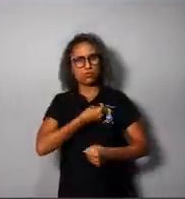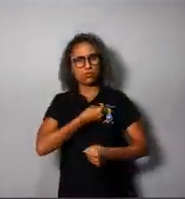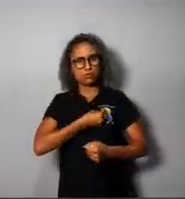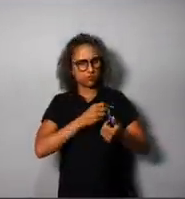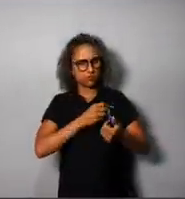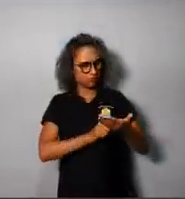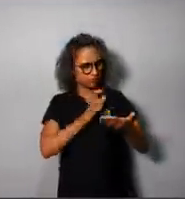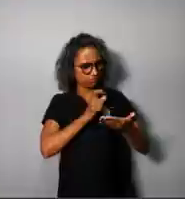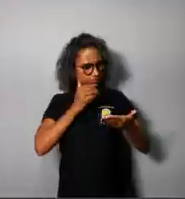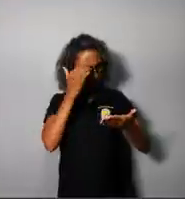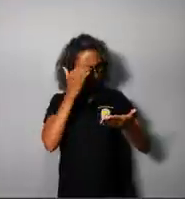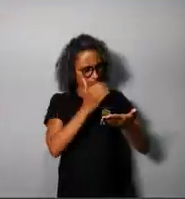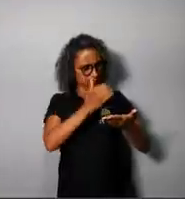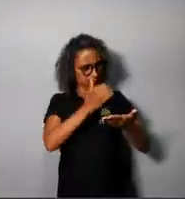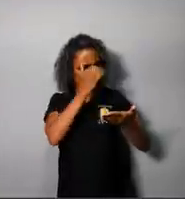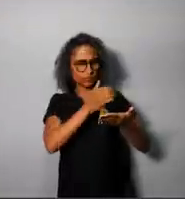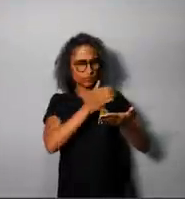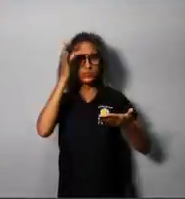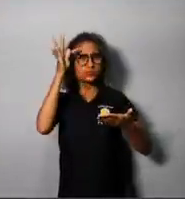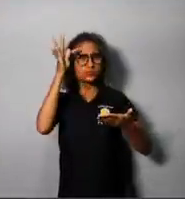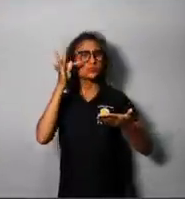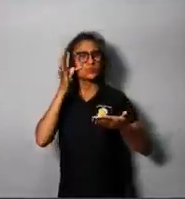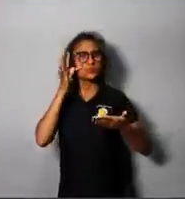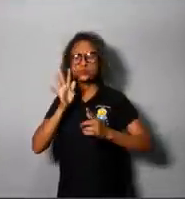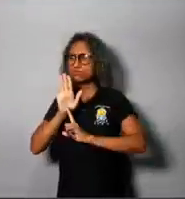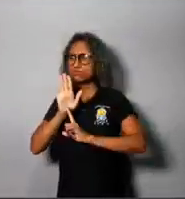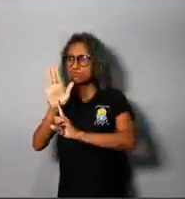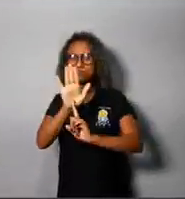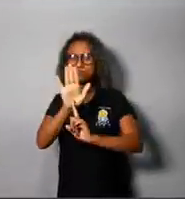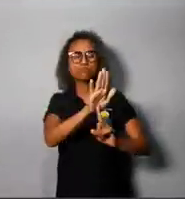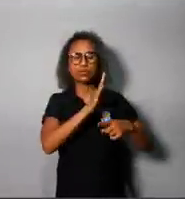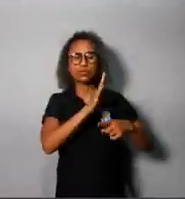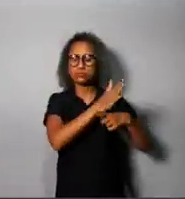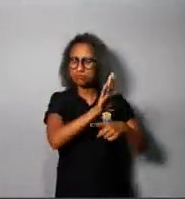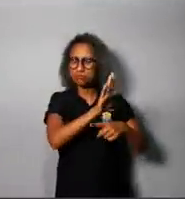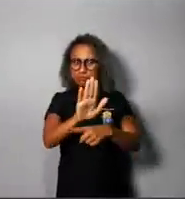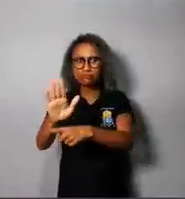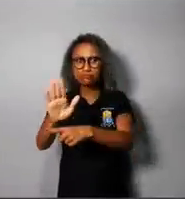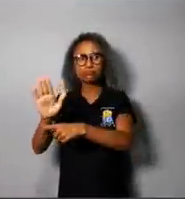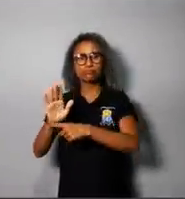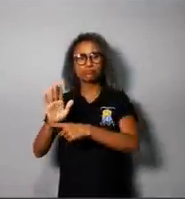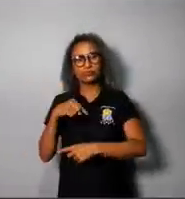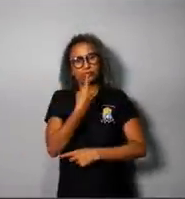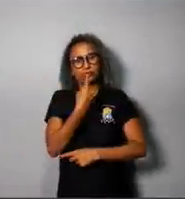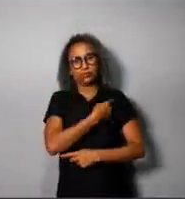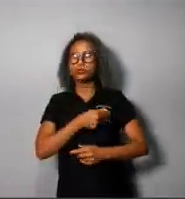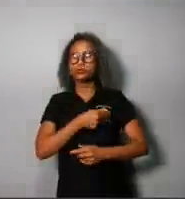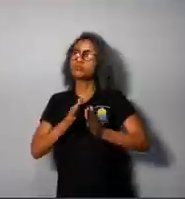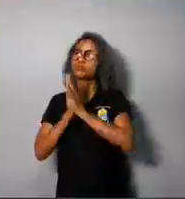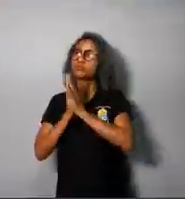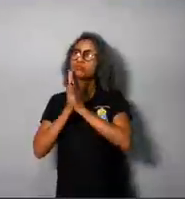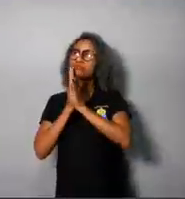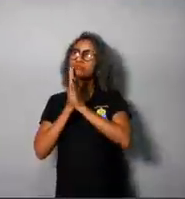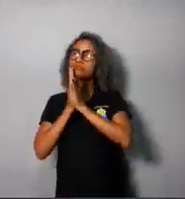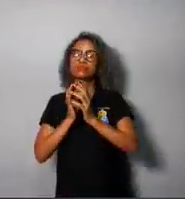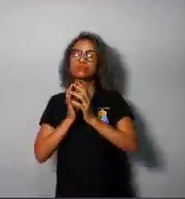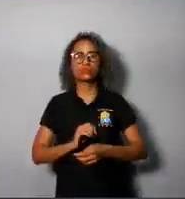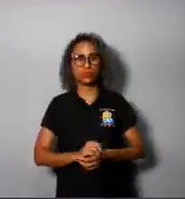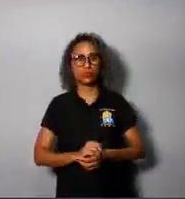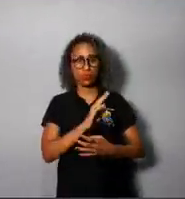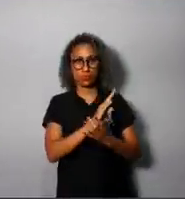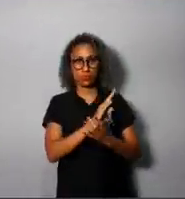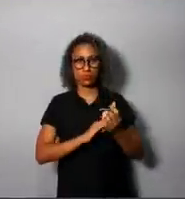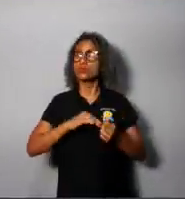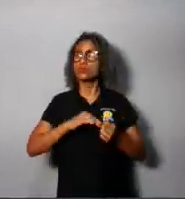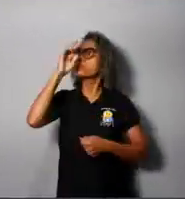ações, em favor da caridade e da solidariedade, nós vos rogamos. Conduze-nos,